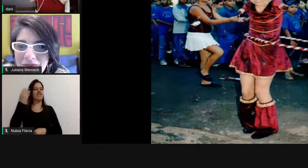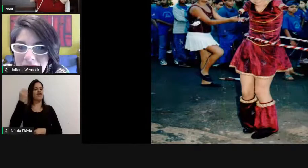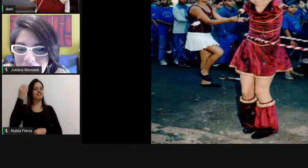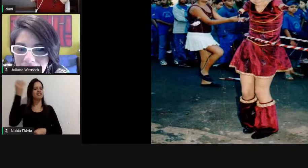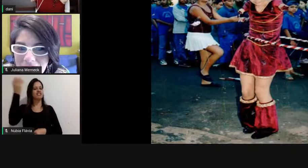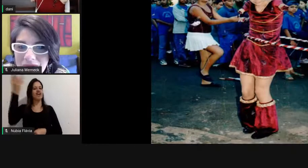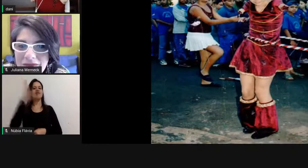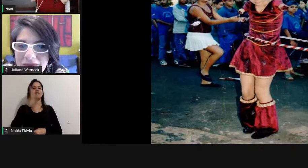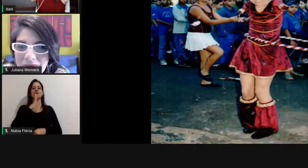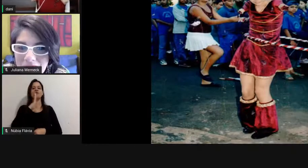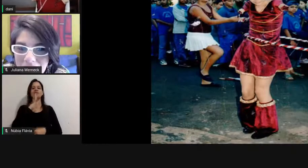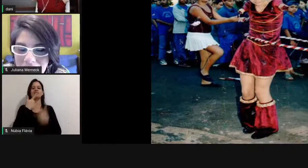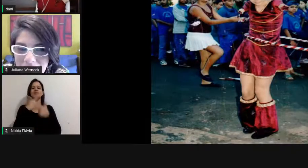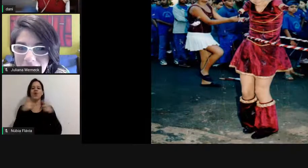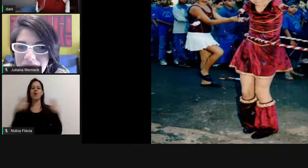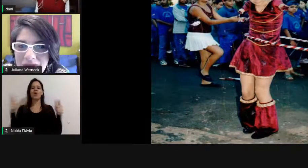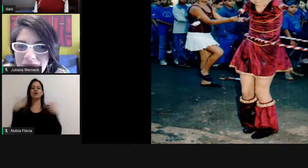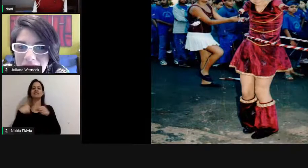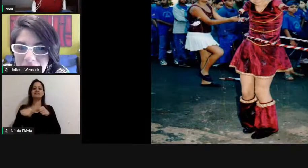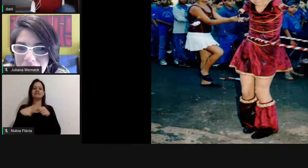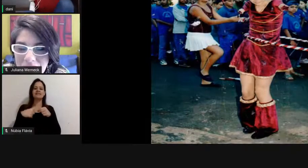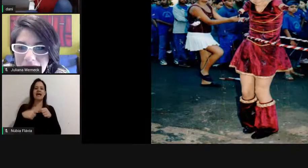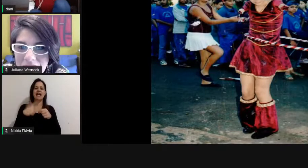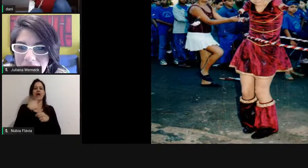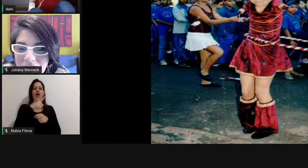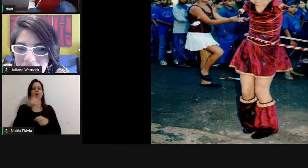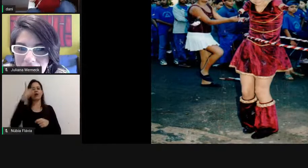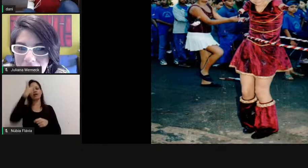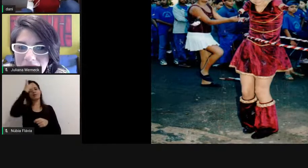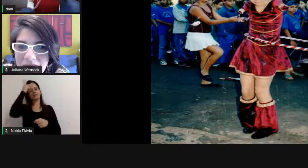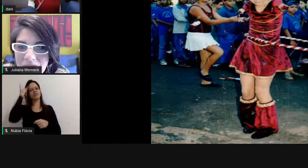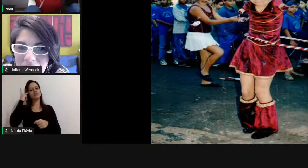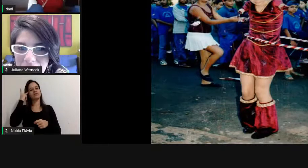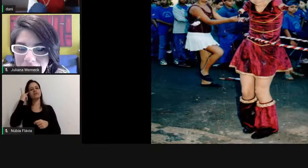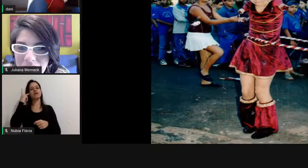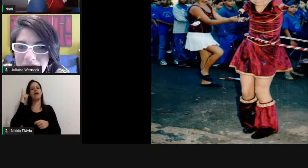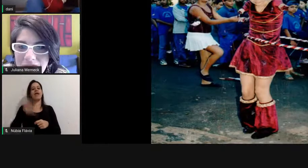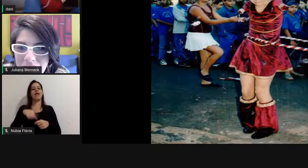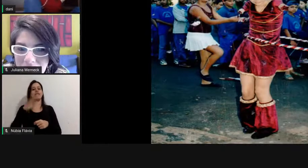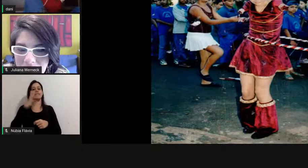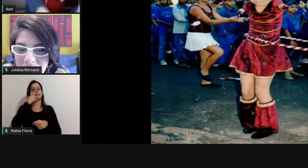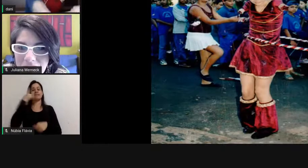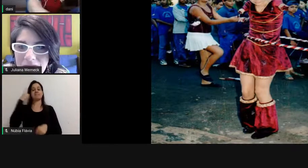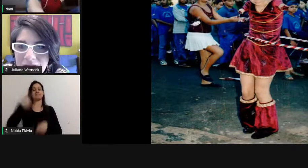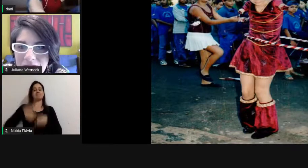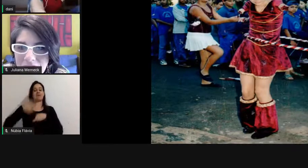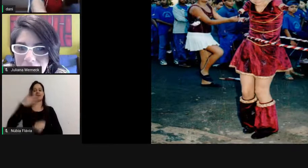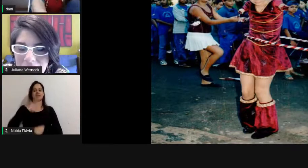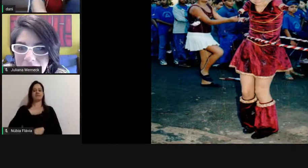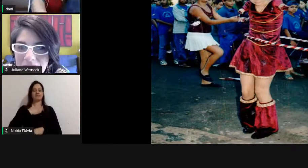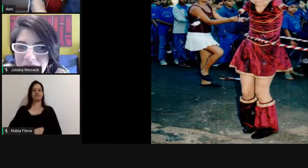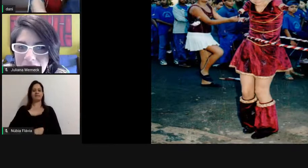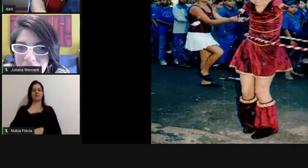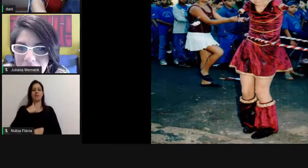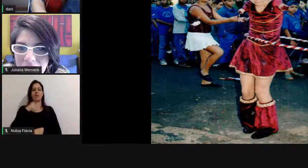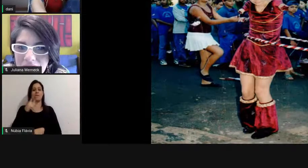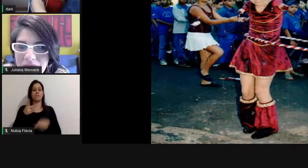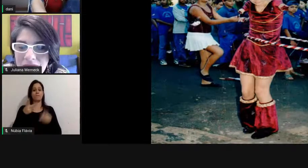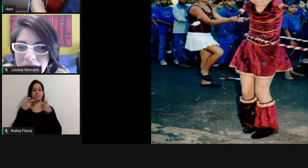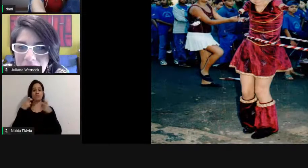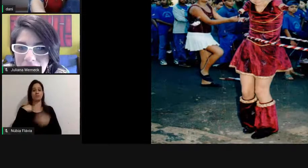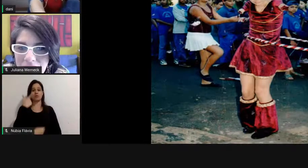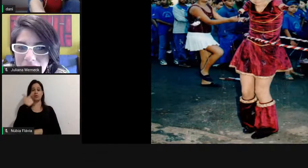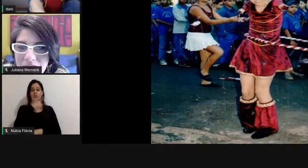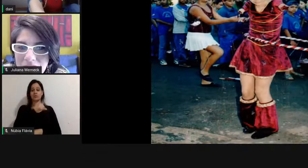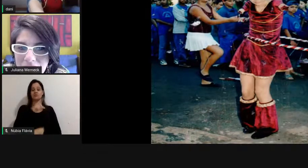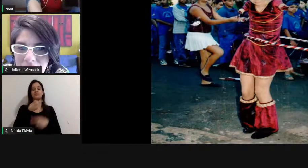outras cidades, outras pessoas, então foi algo que realmente me marcou muito. E eu percebo que eu só consegui isso